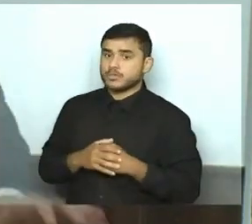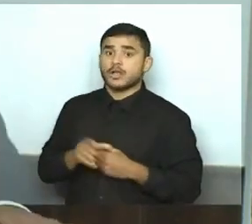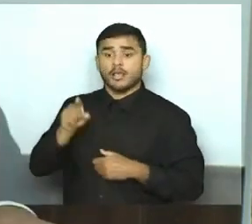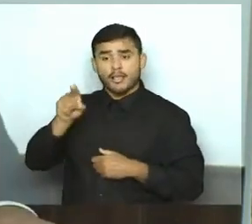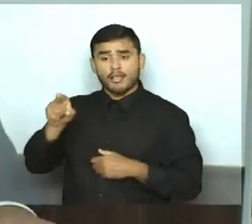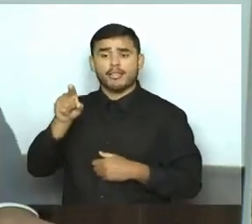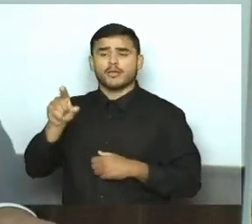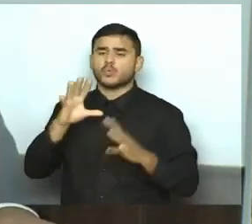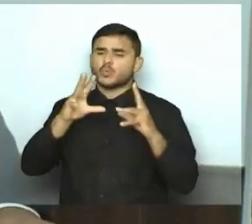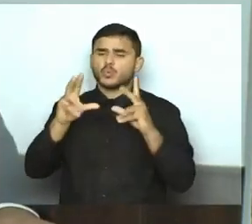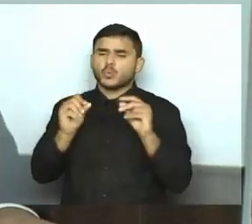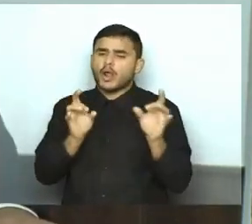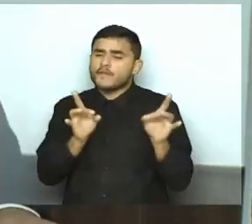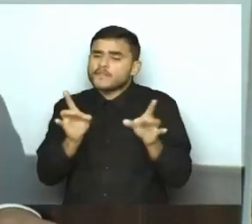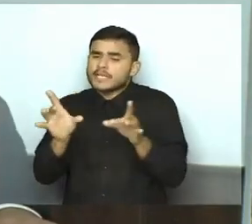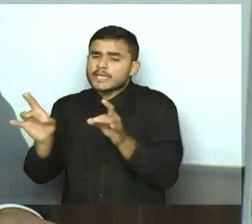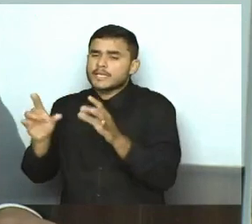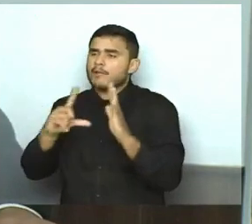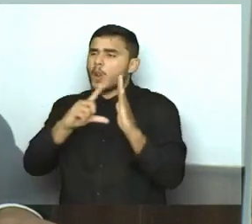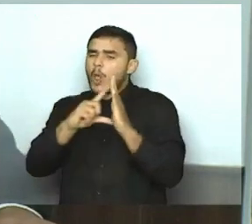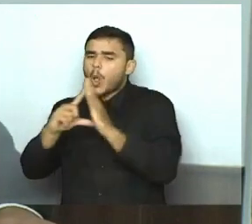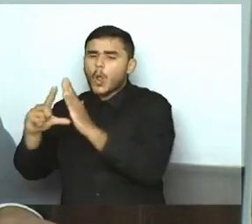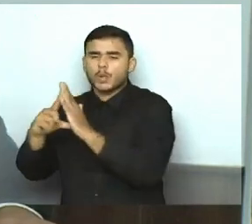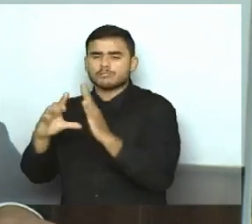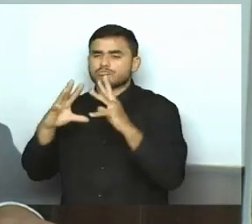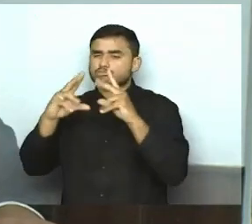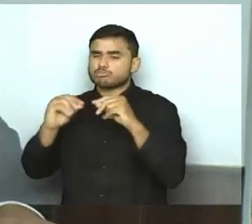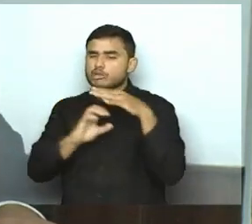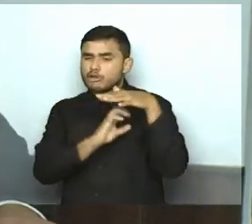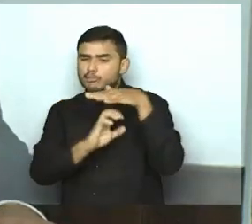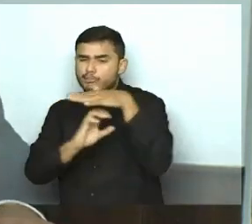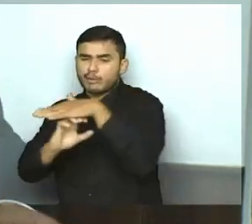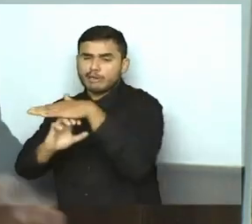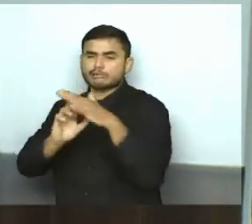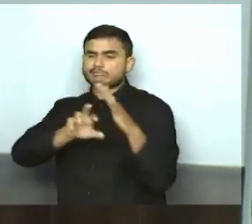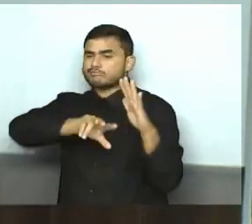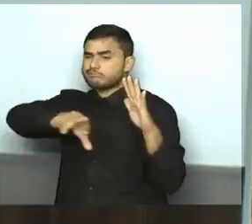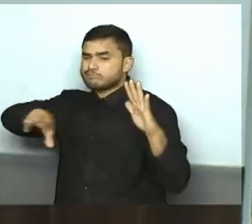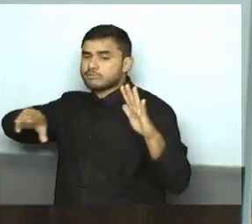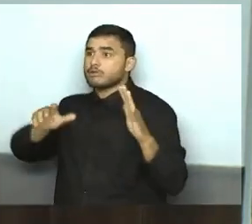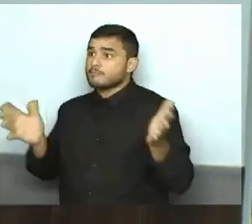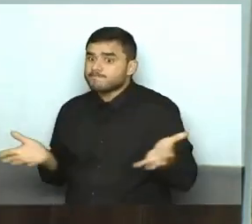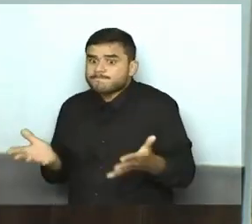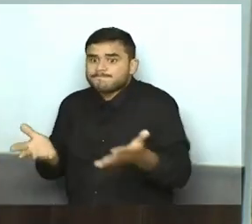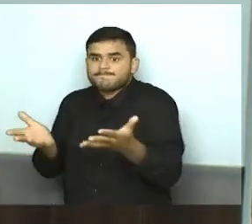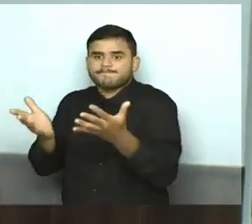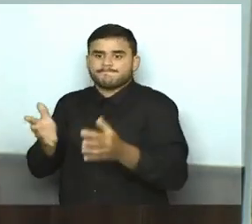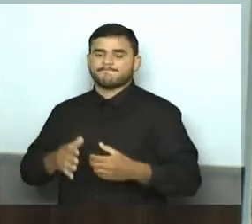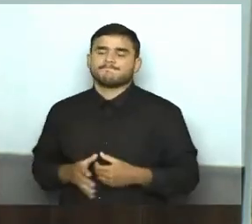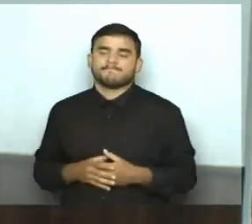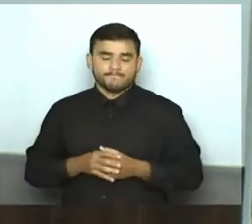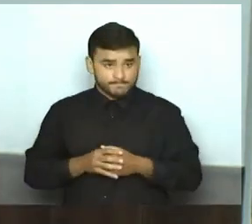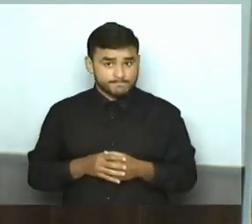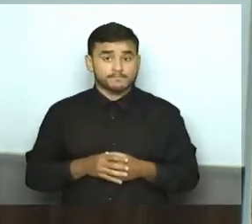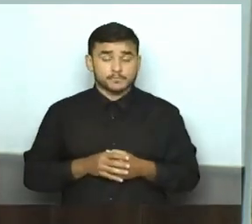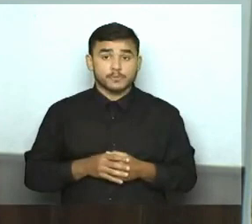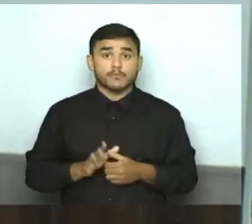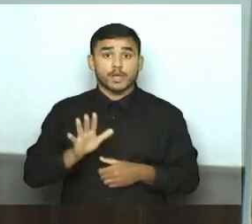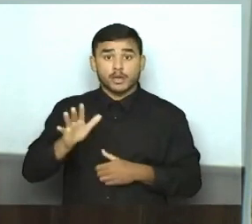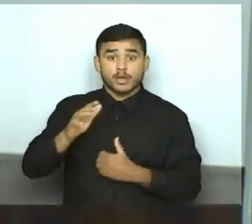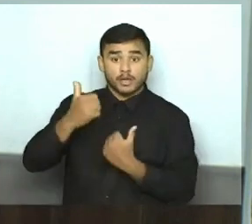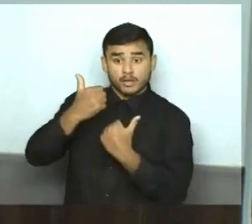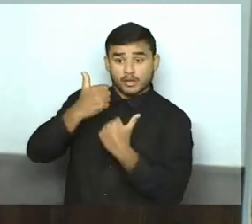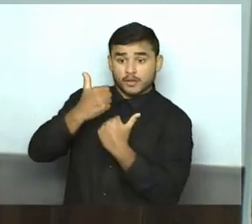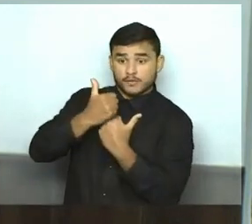circunscrito naquela área. Portanto, hoje, logo mais às 16 horas, o vice-prefeito Elcio, que está no exercício